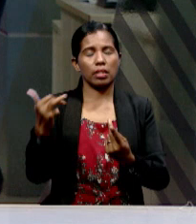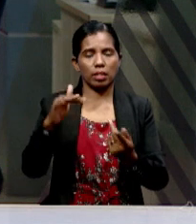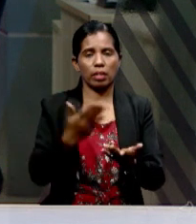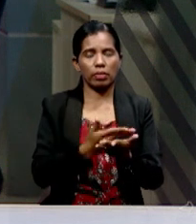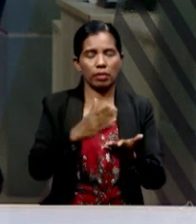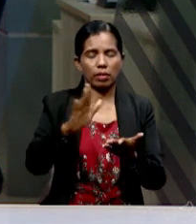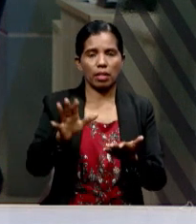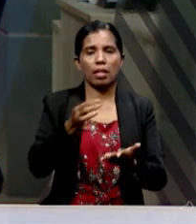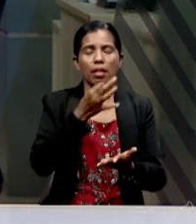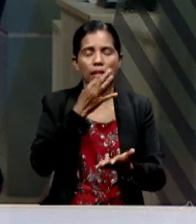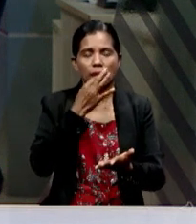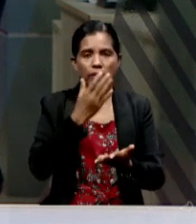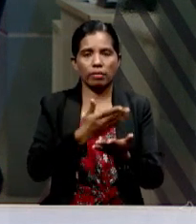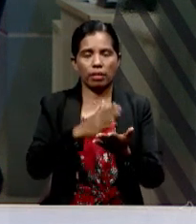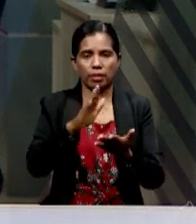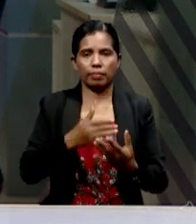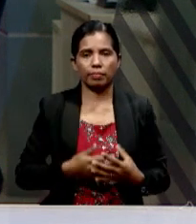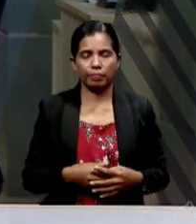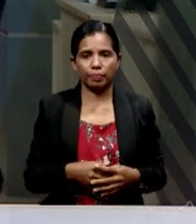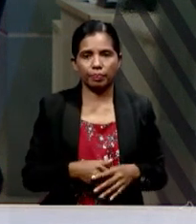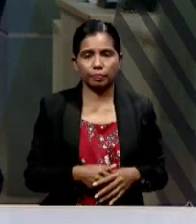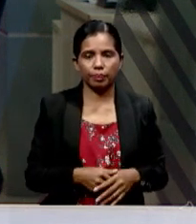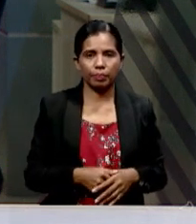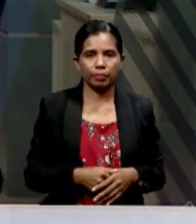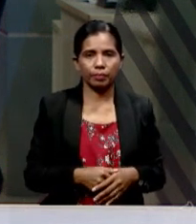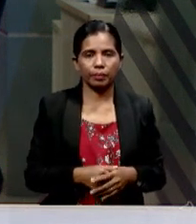distribui sasan cesta básica.